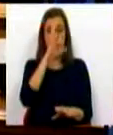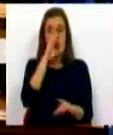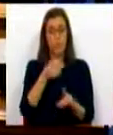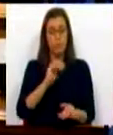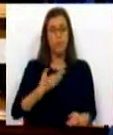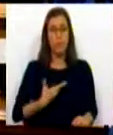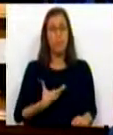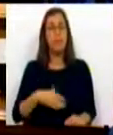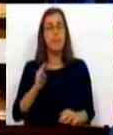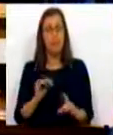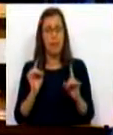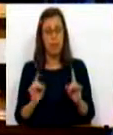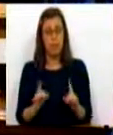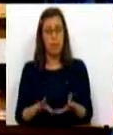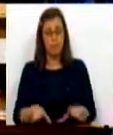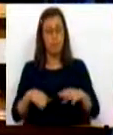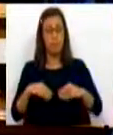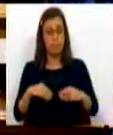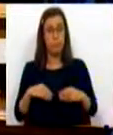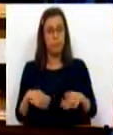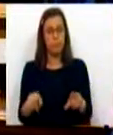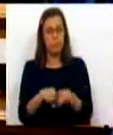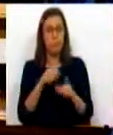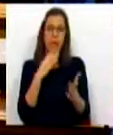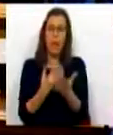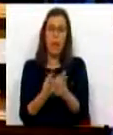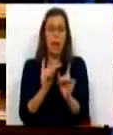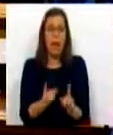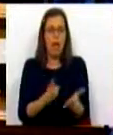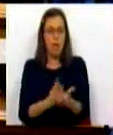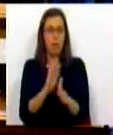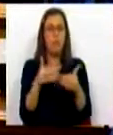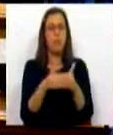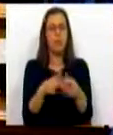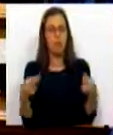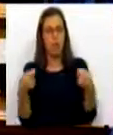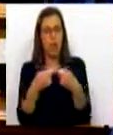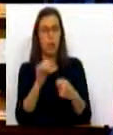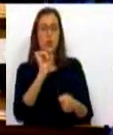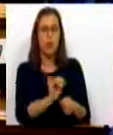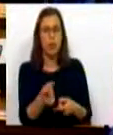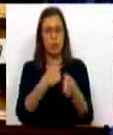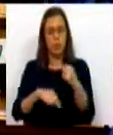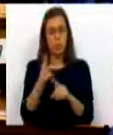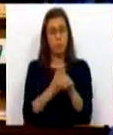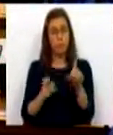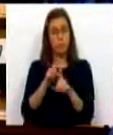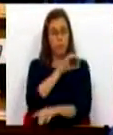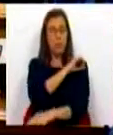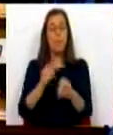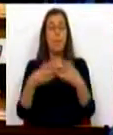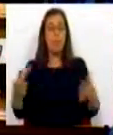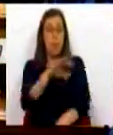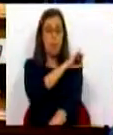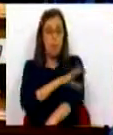do PSD e do CDS aceitava como um efeito colateral do processo de ajustamento o aumento da pobreza